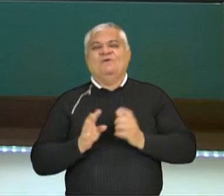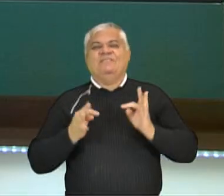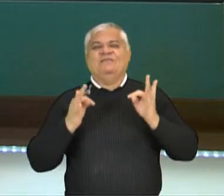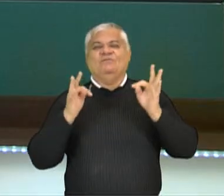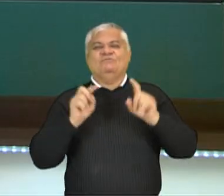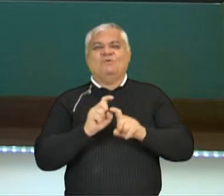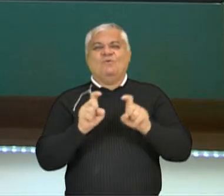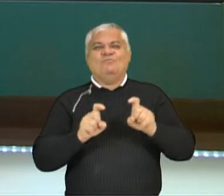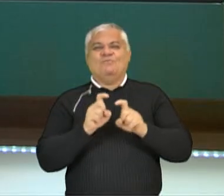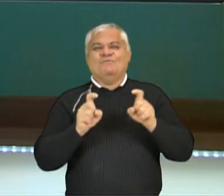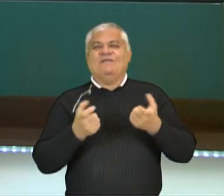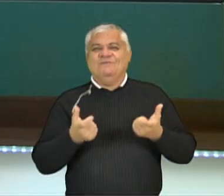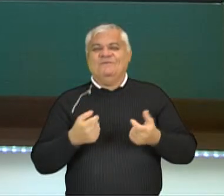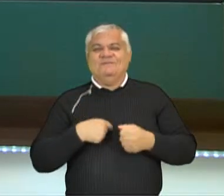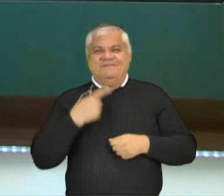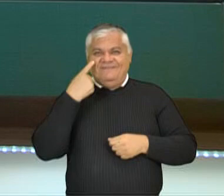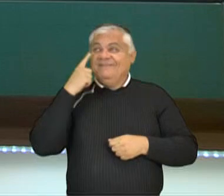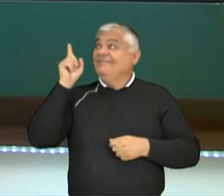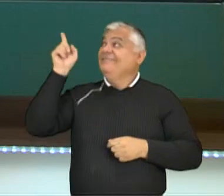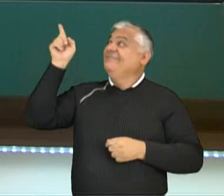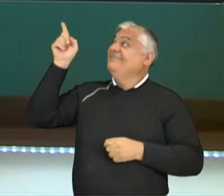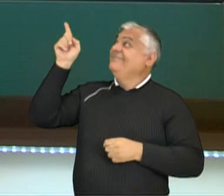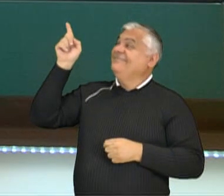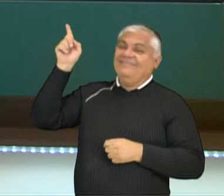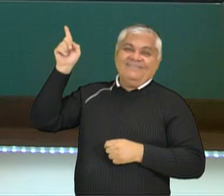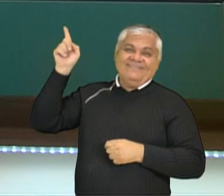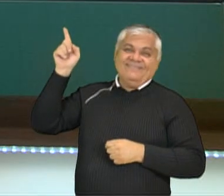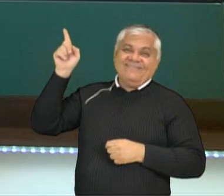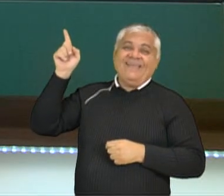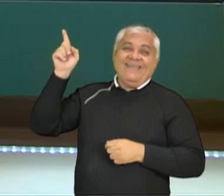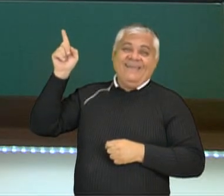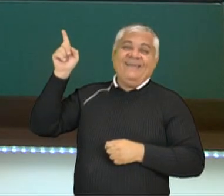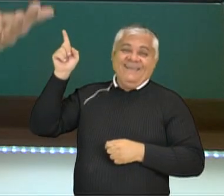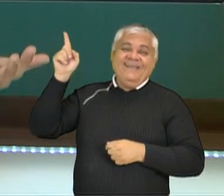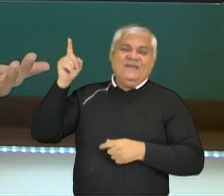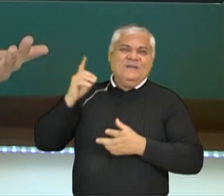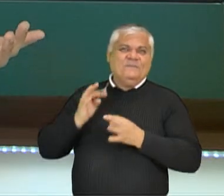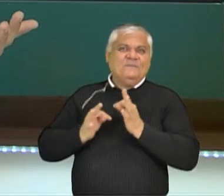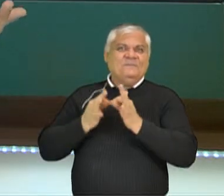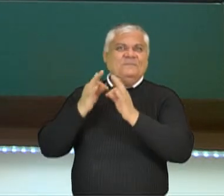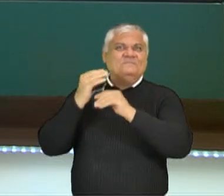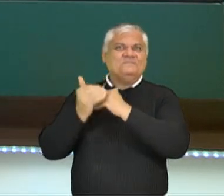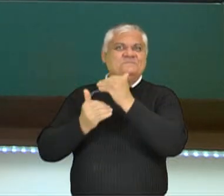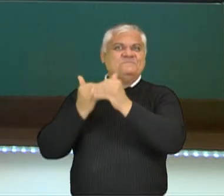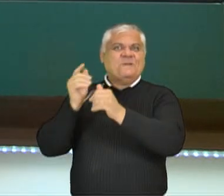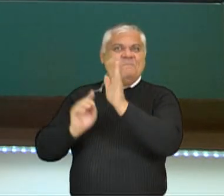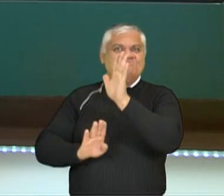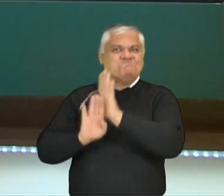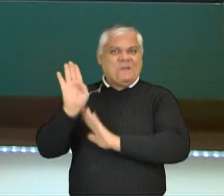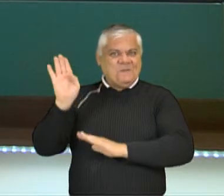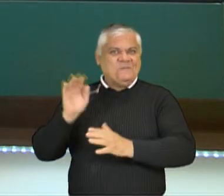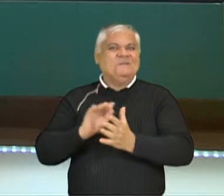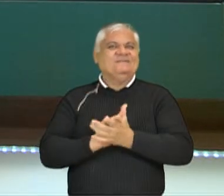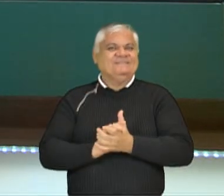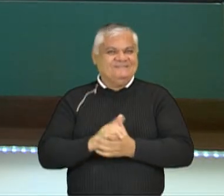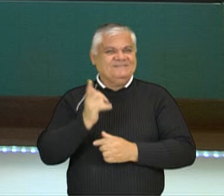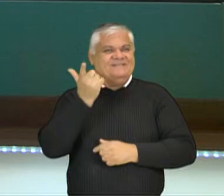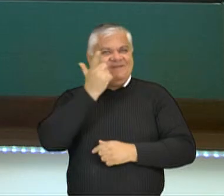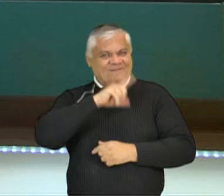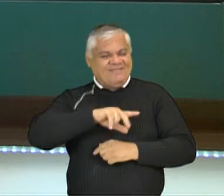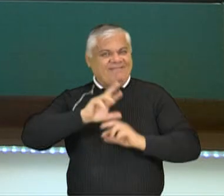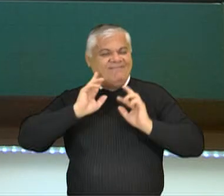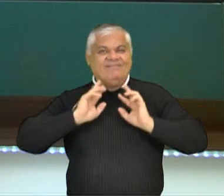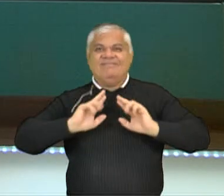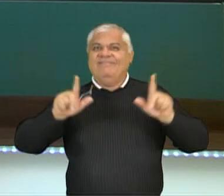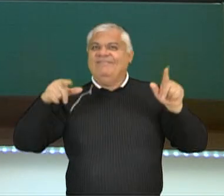tecnologia, aqui são algumas imagens, tá? Mas aqui a tecnologia ela avançou muito de lá para cá. Então aqui é um scout